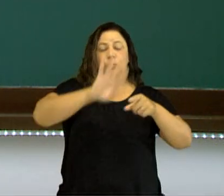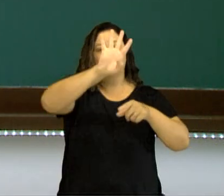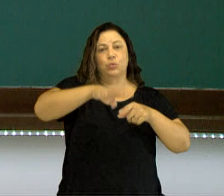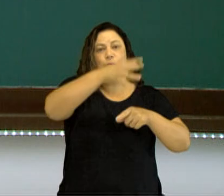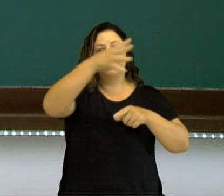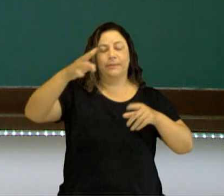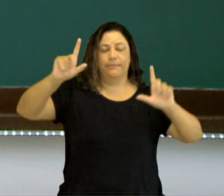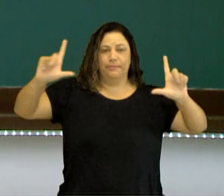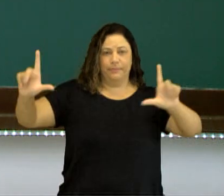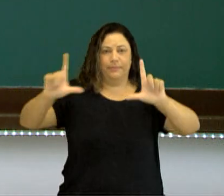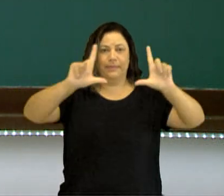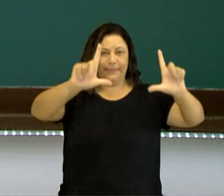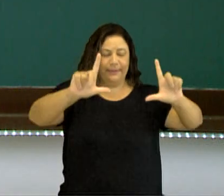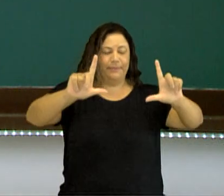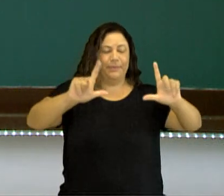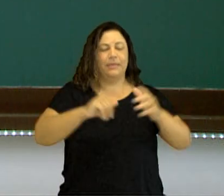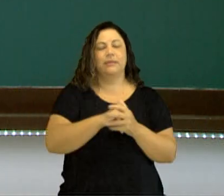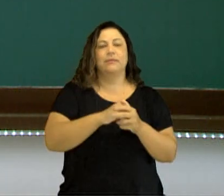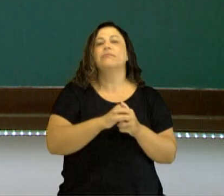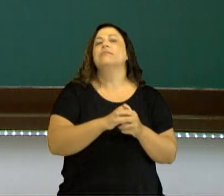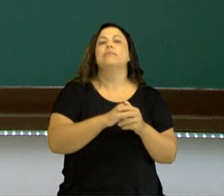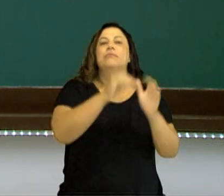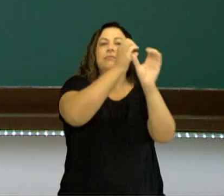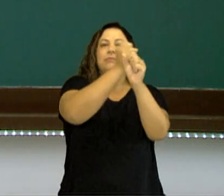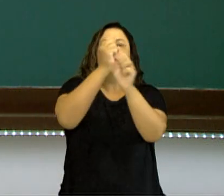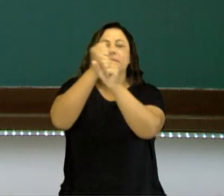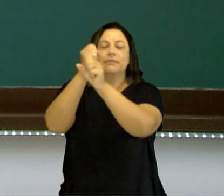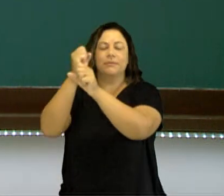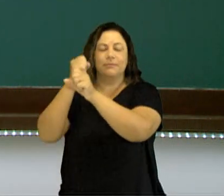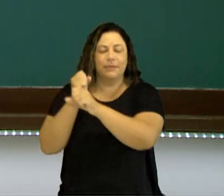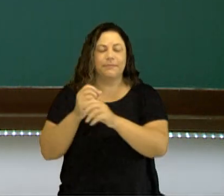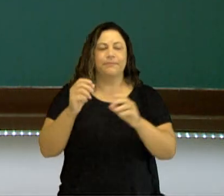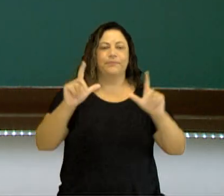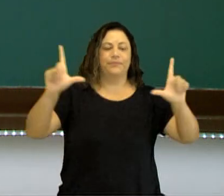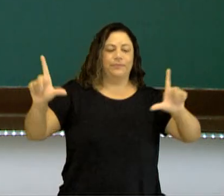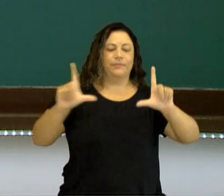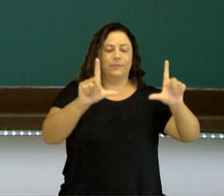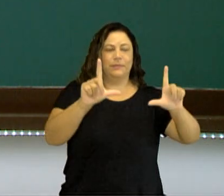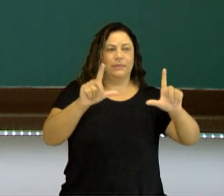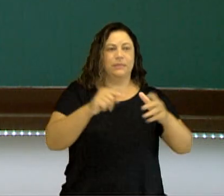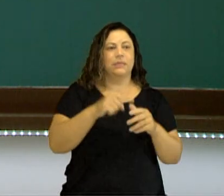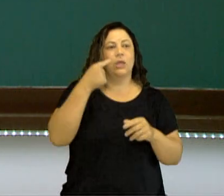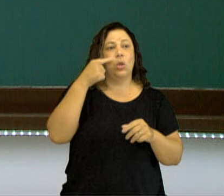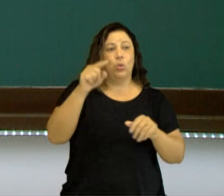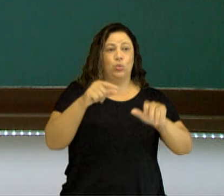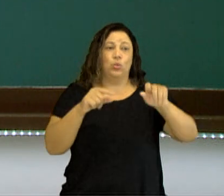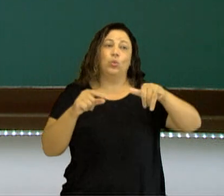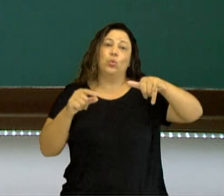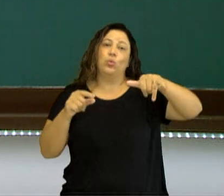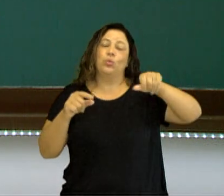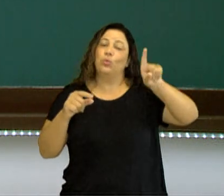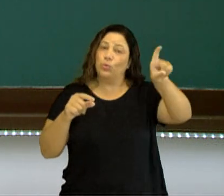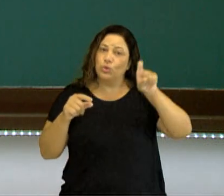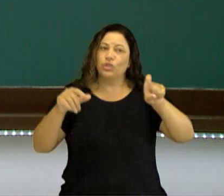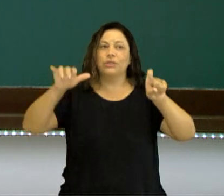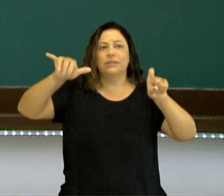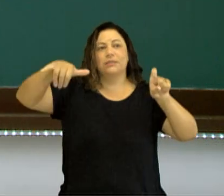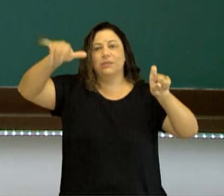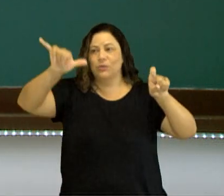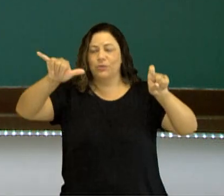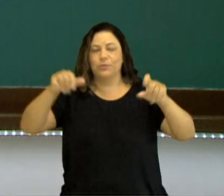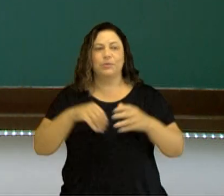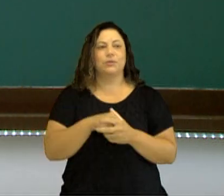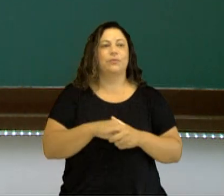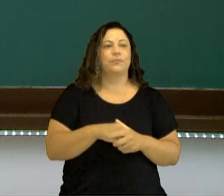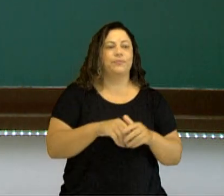cálculos, né, que eu já que eu tenho que usar aquela sentença matemática ali do 3x ao quadrado. O valor do menos 3, que está no conjunto A, é